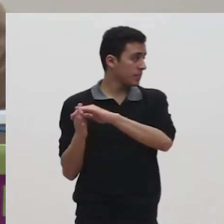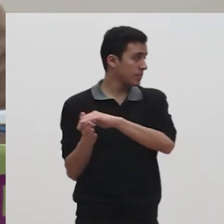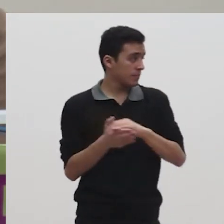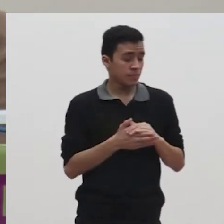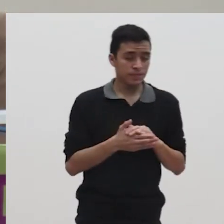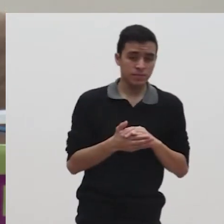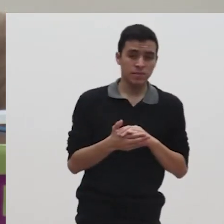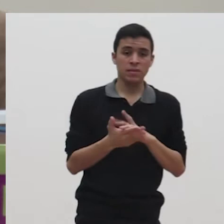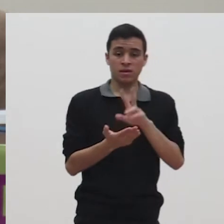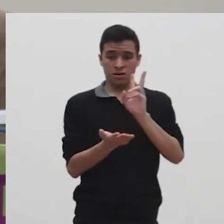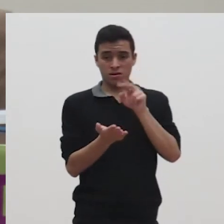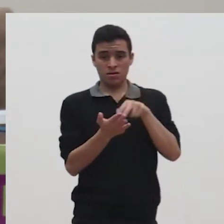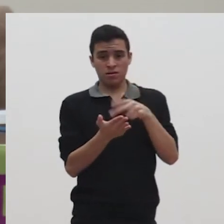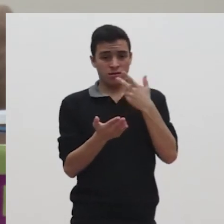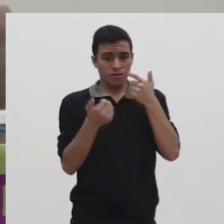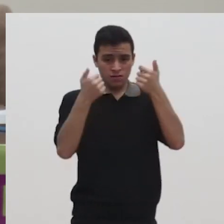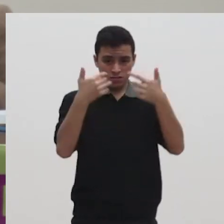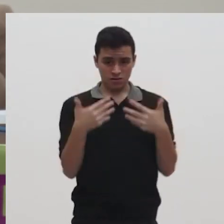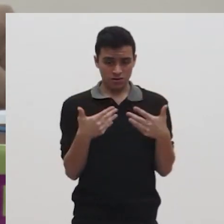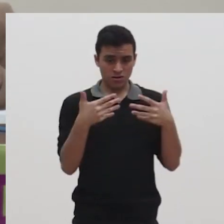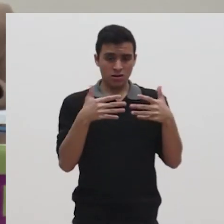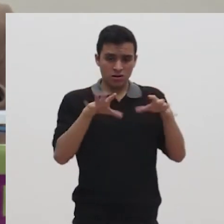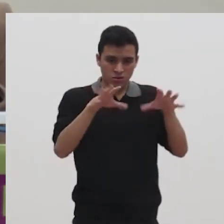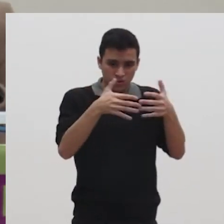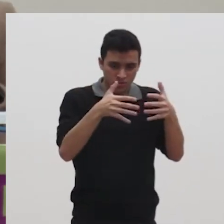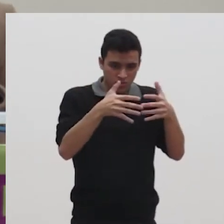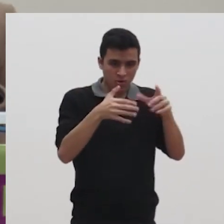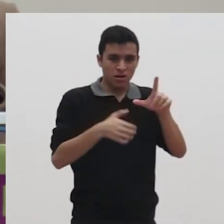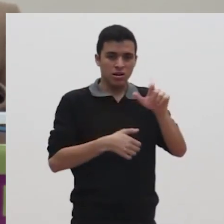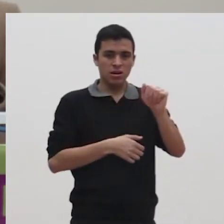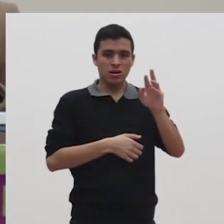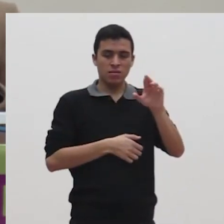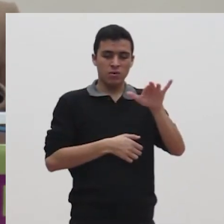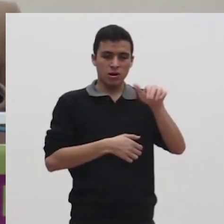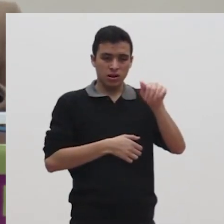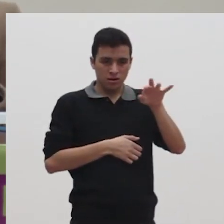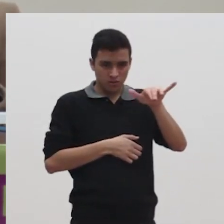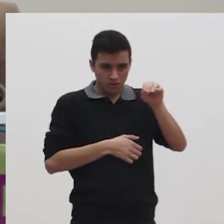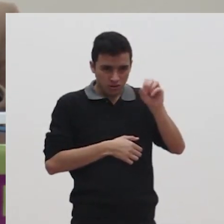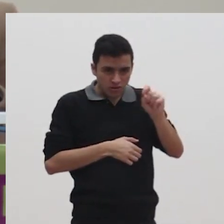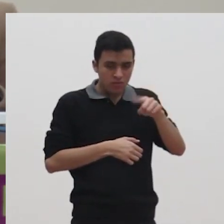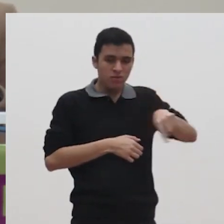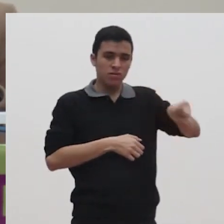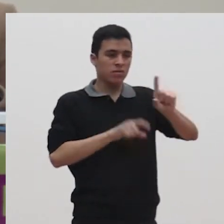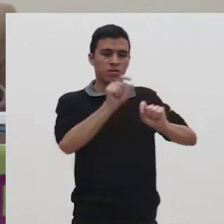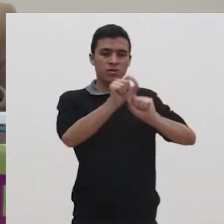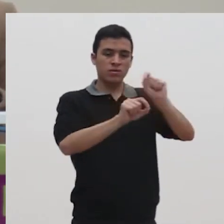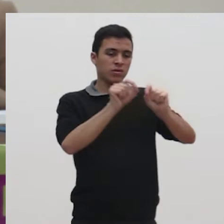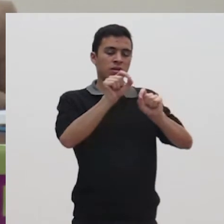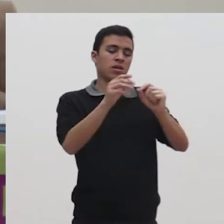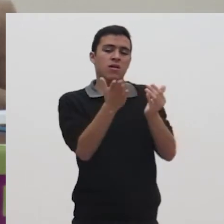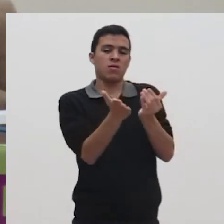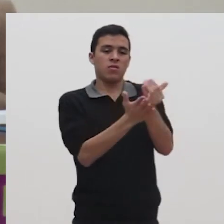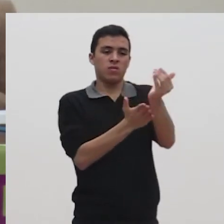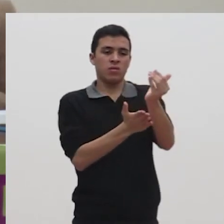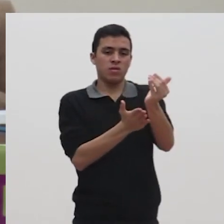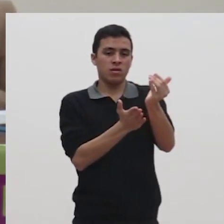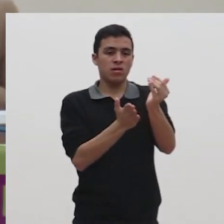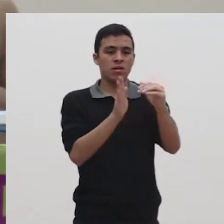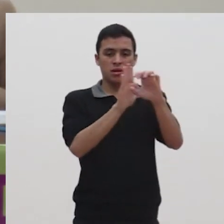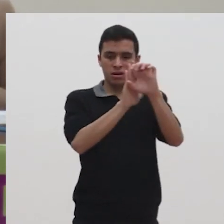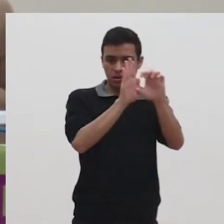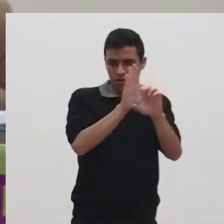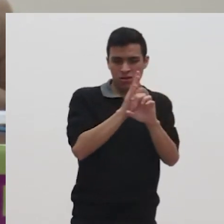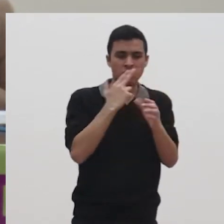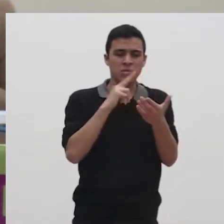não sei se sabem que o condomínio de laboratórios, e como outras obras, a FINEP lançou uma chamada de um edital de